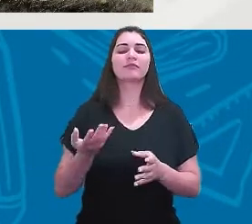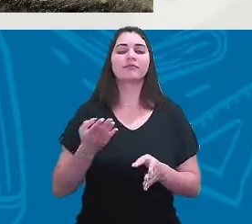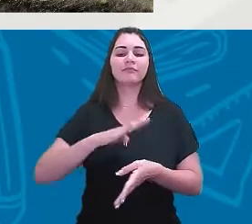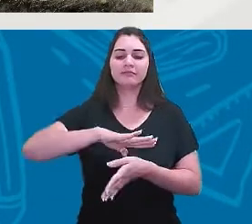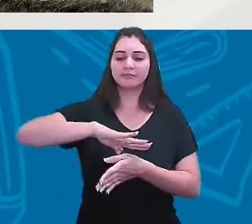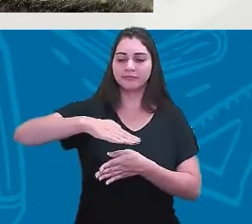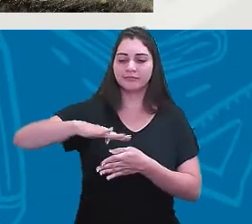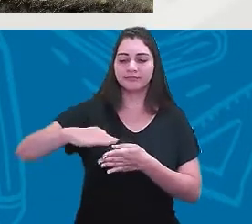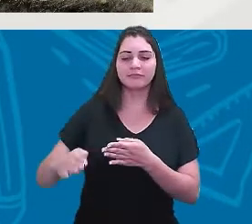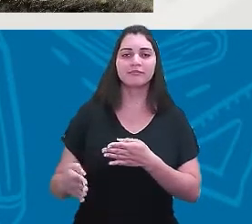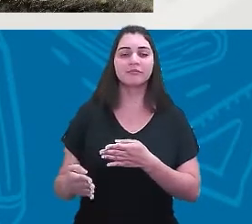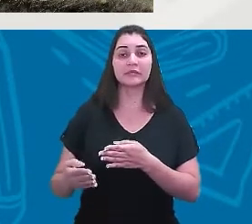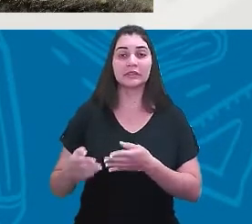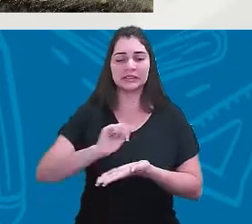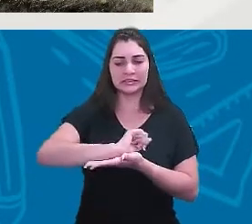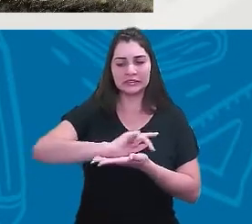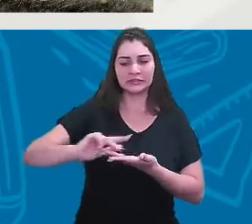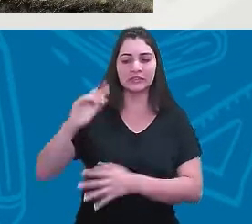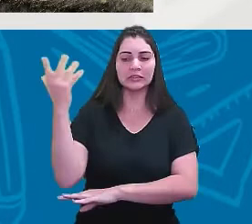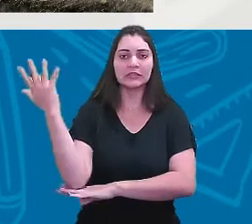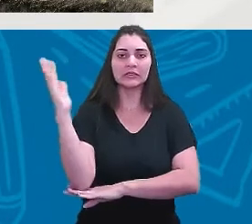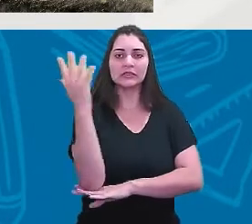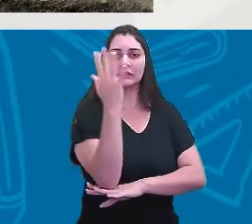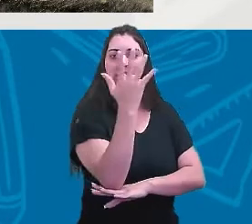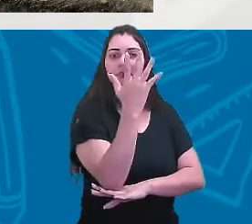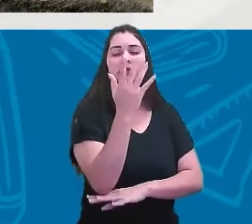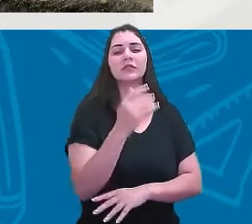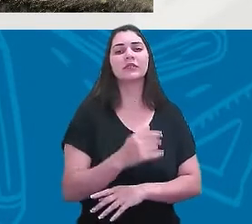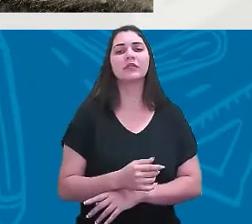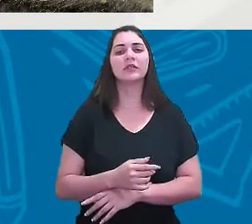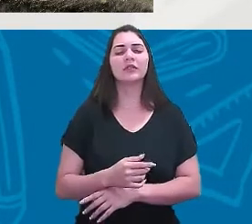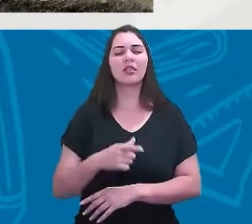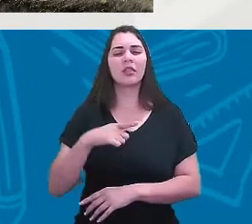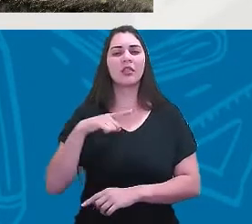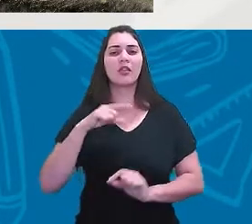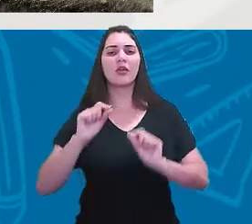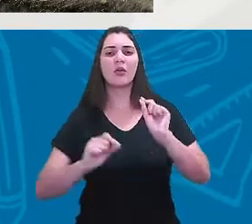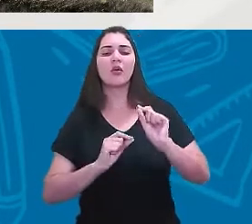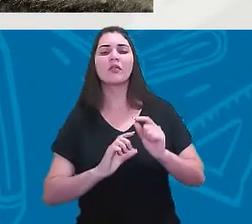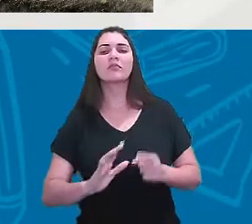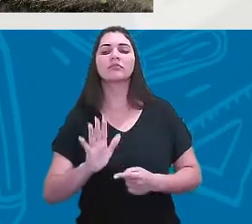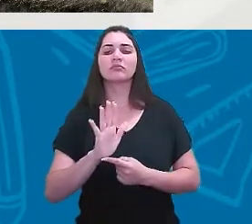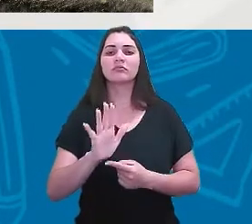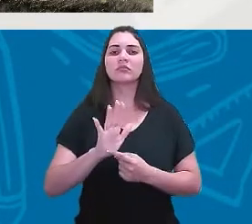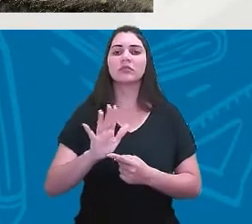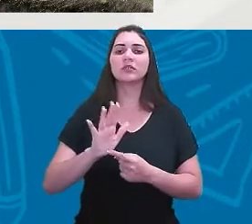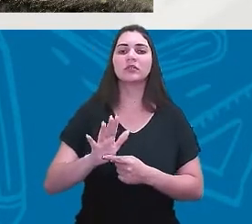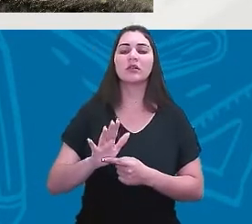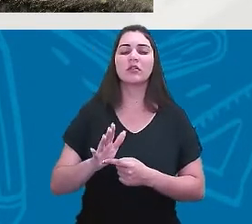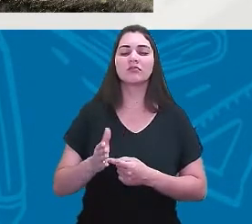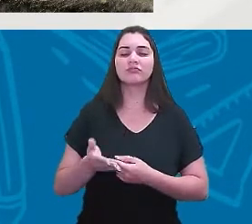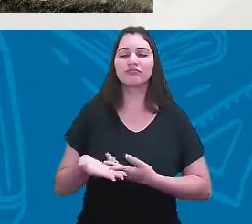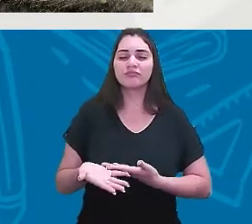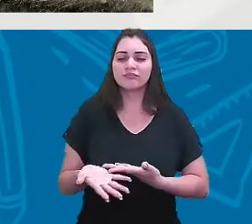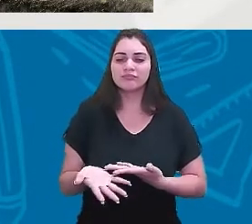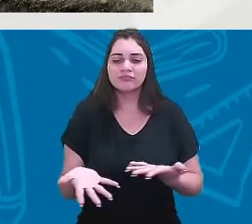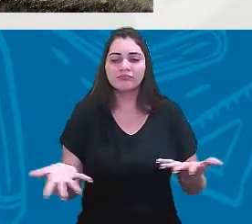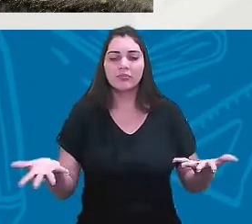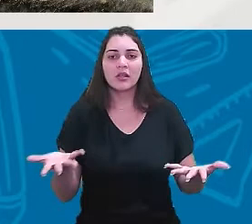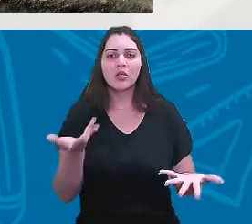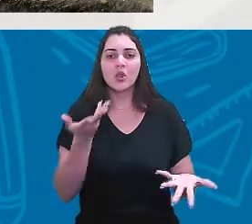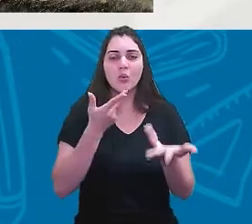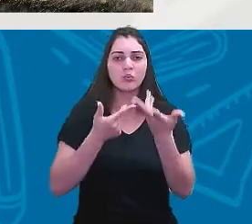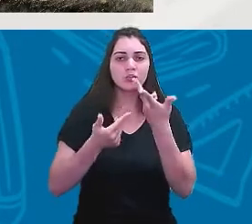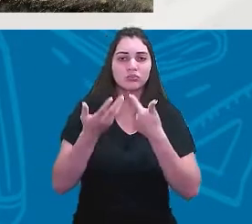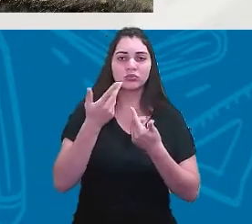plantas que essa floresta ela apresenta, obviamente ela vai apresentar uma grande disponibilidade de alimentos,